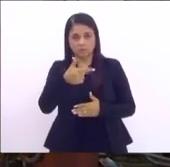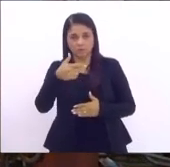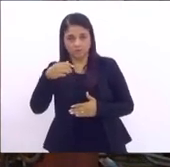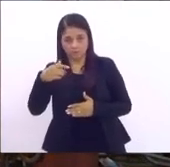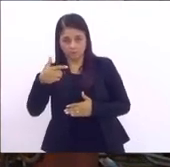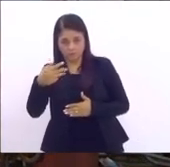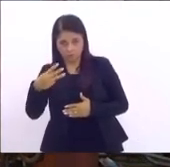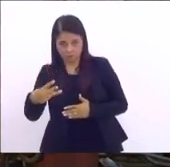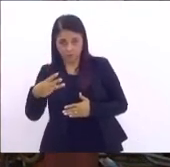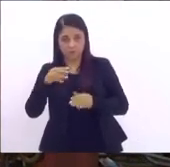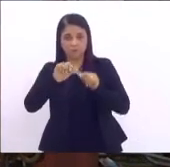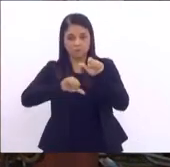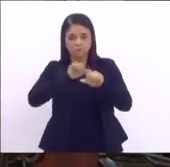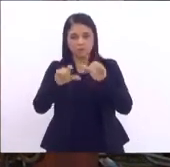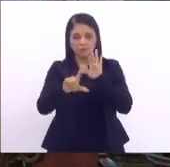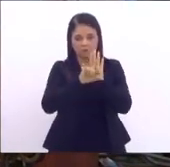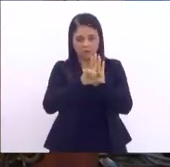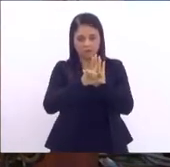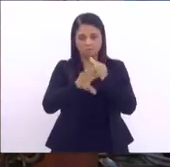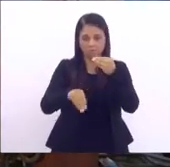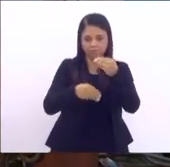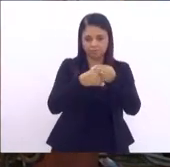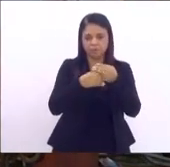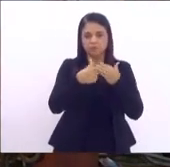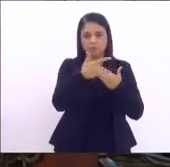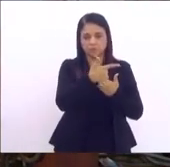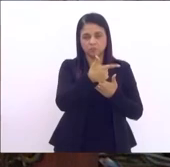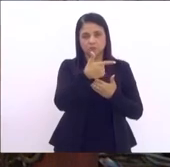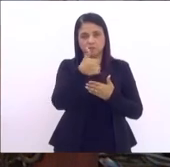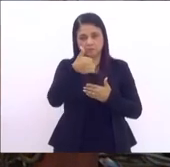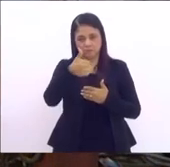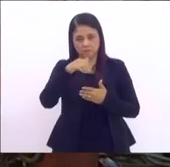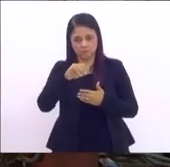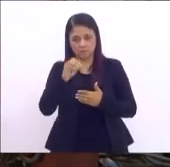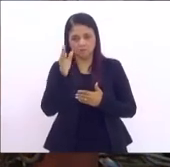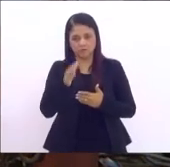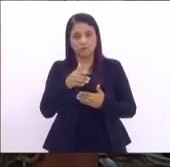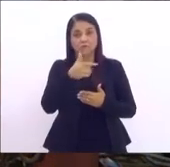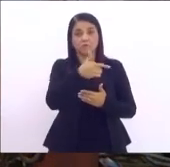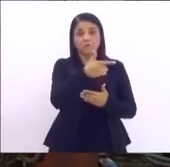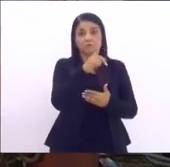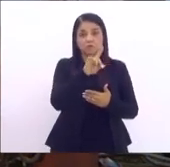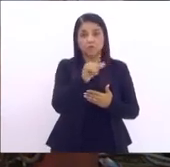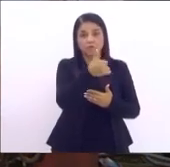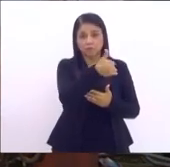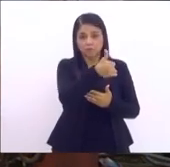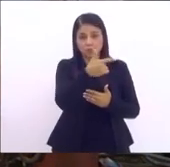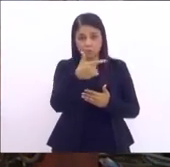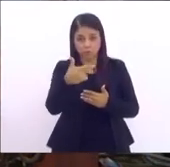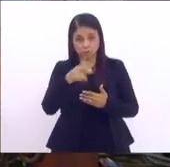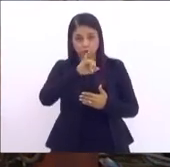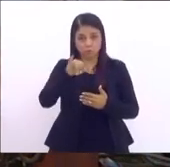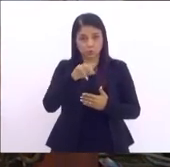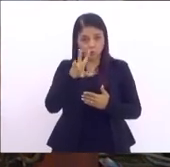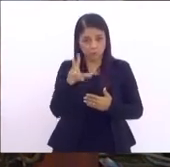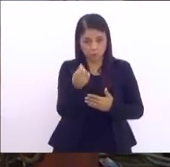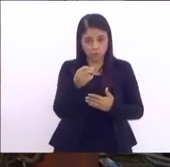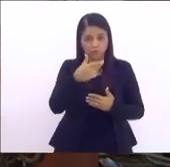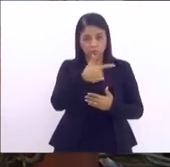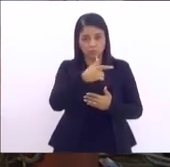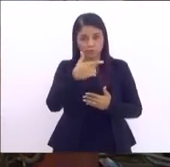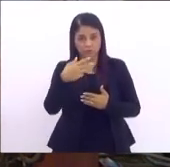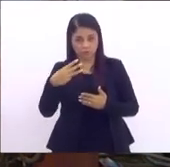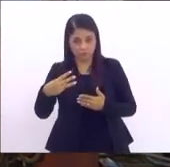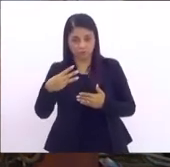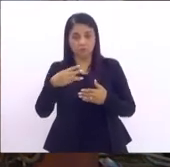número 210 de 21 de julho de 2023, que dispõe sobre o Fundo Estadual de Combate à Pobreza